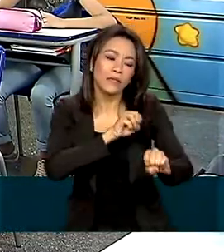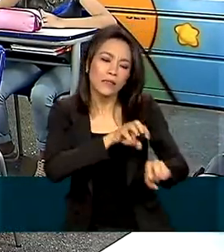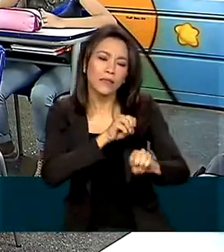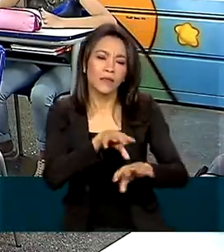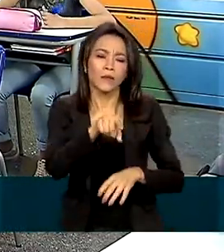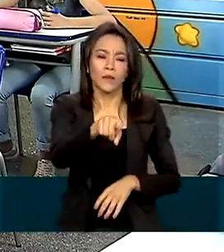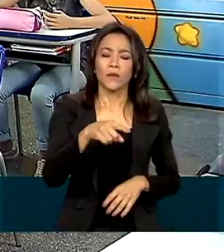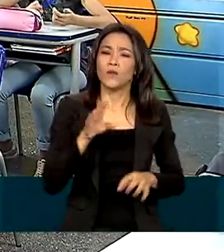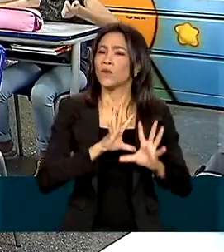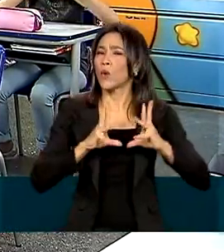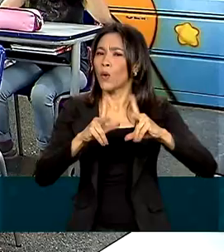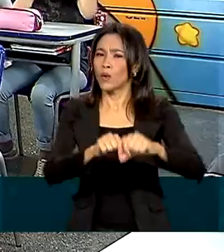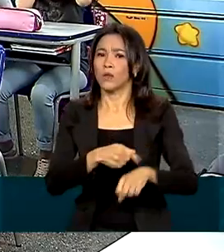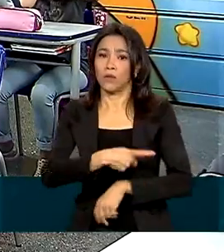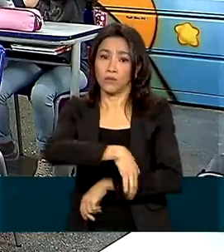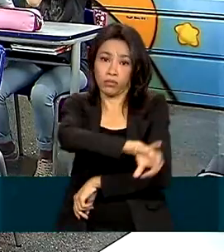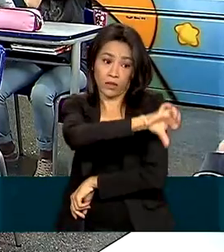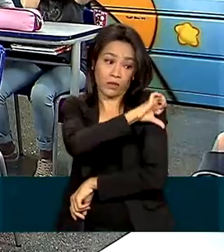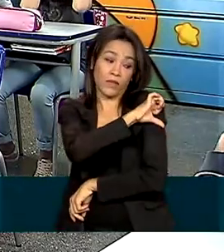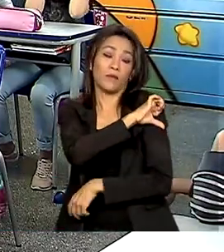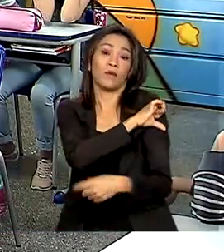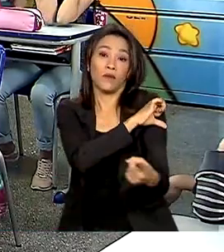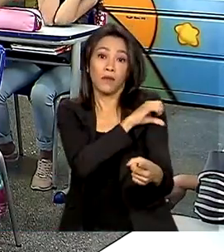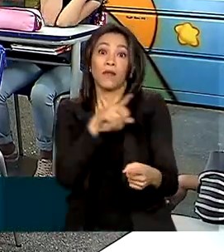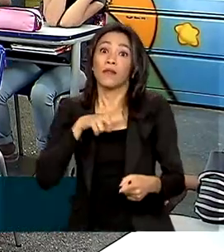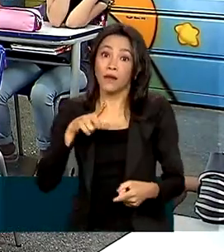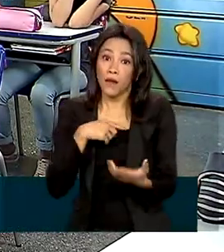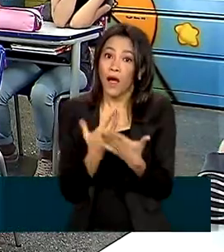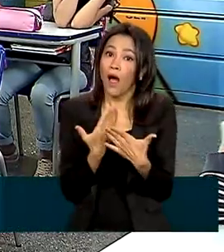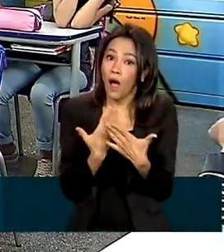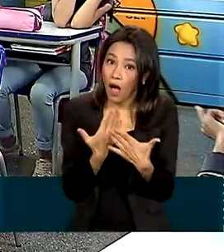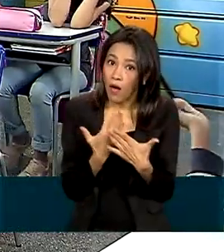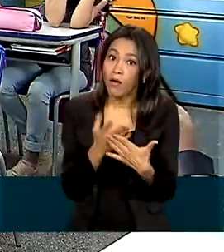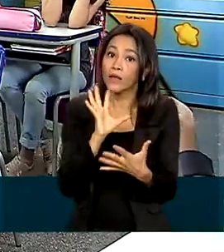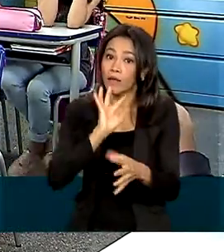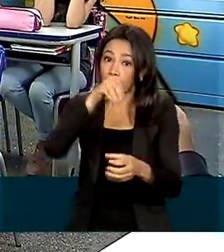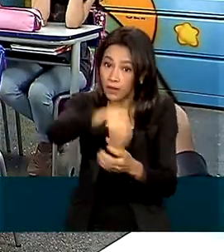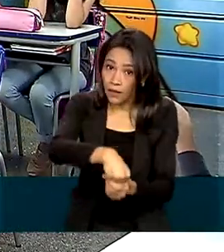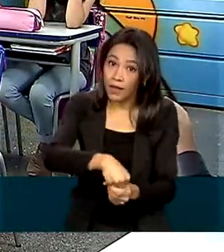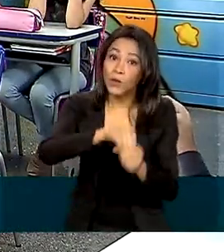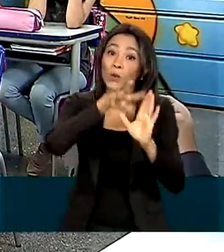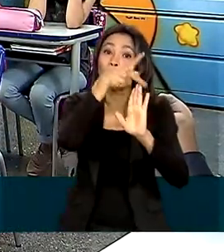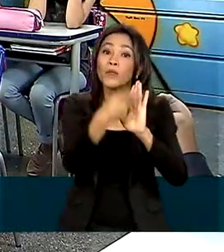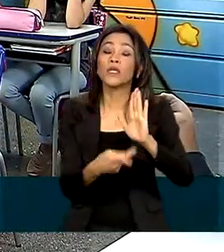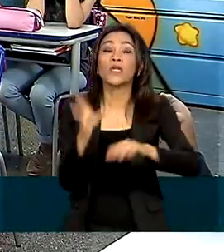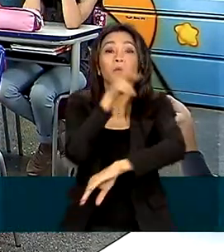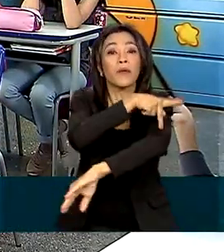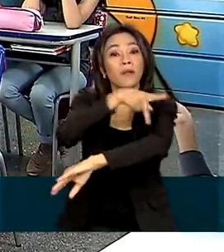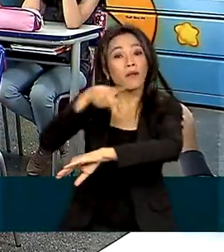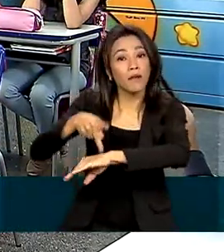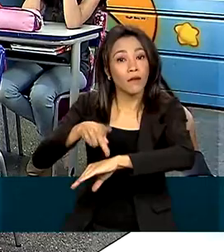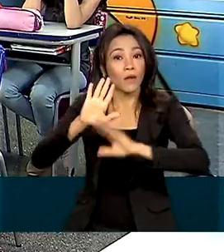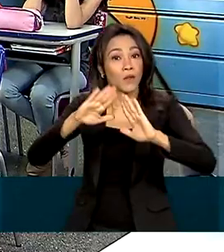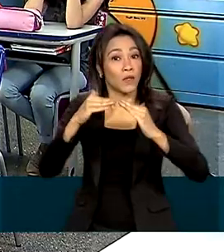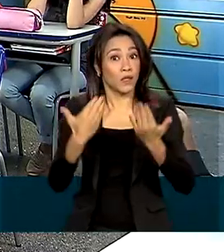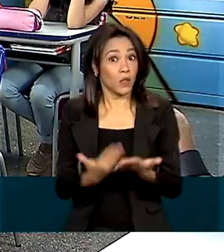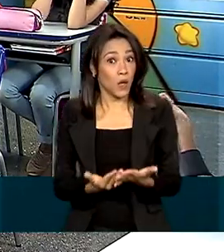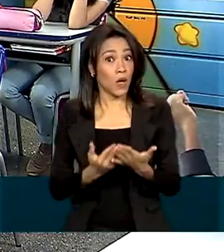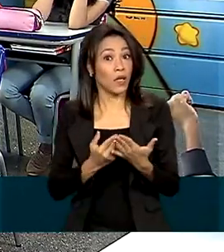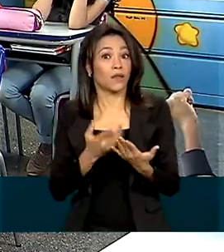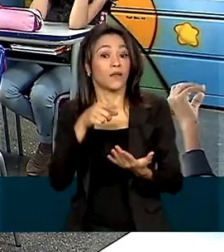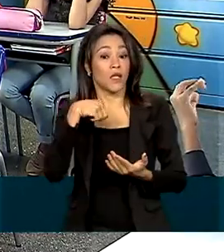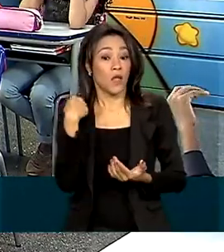ensino fundamental têm aulas de educação financeira como parte do projeto pedagógico da escola. Nós vimos